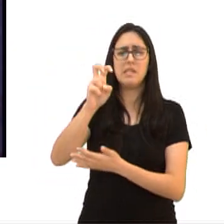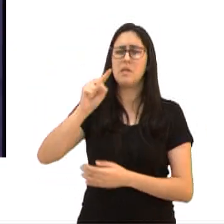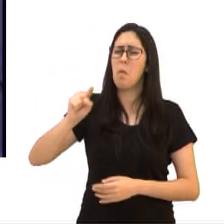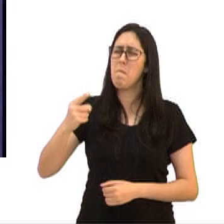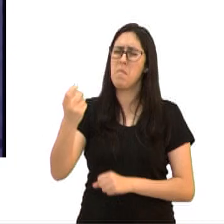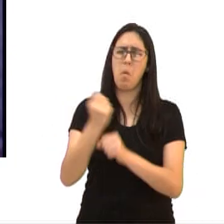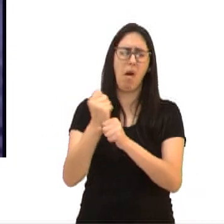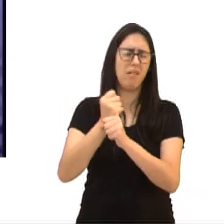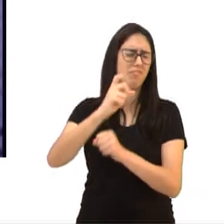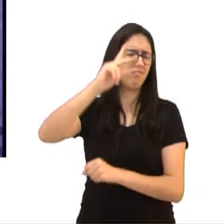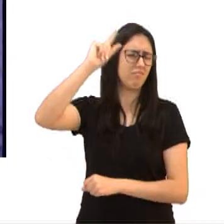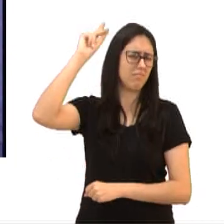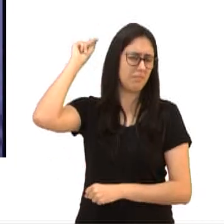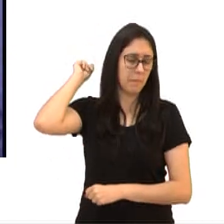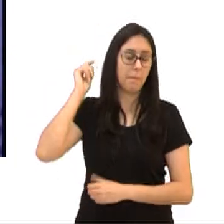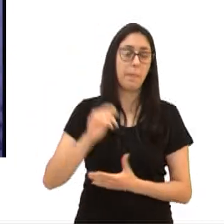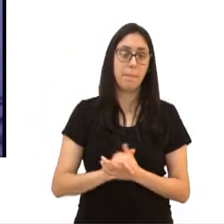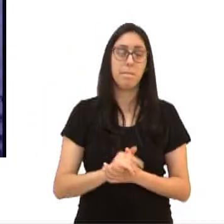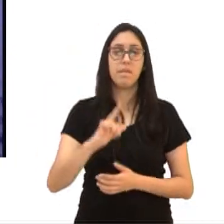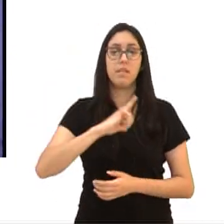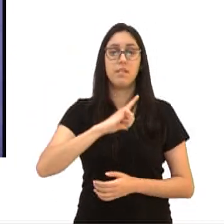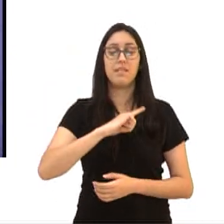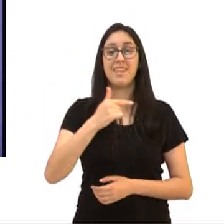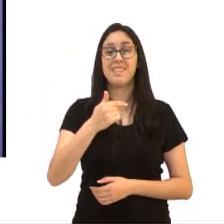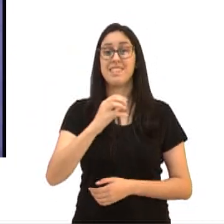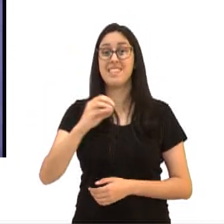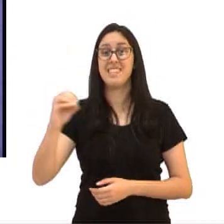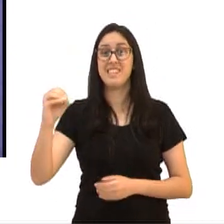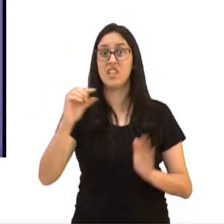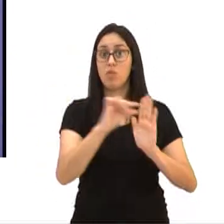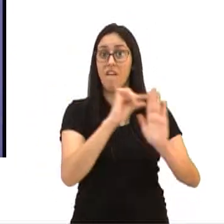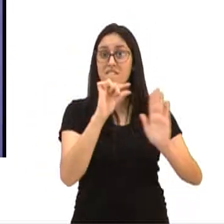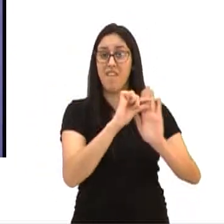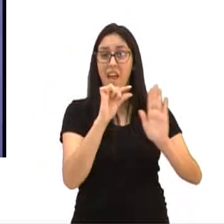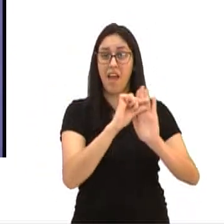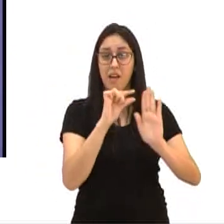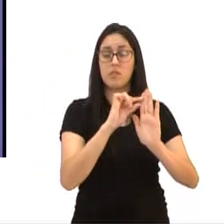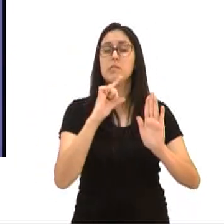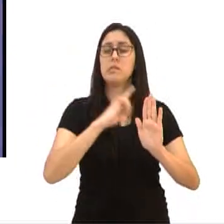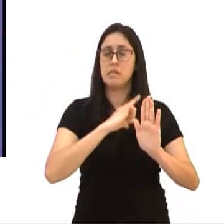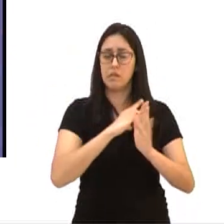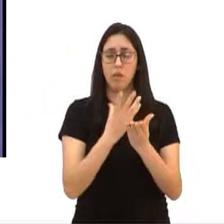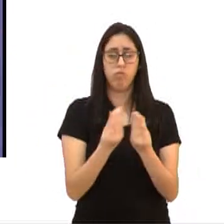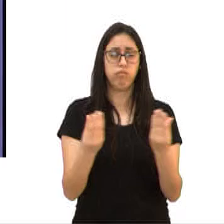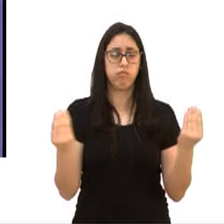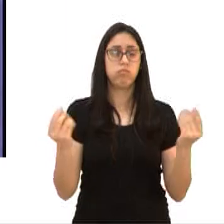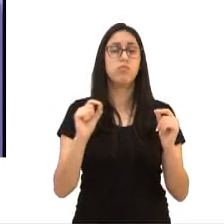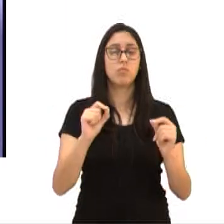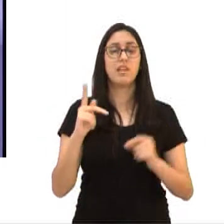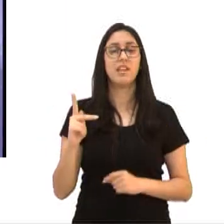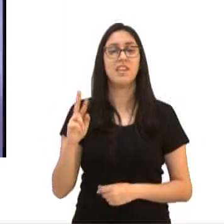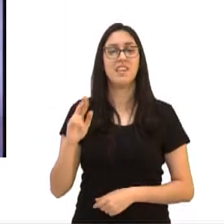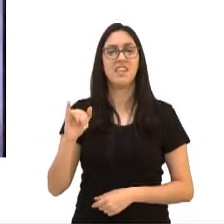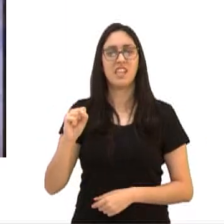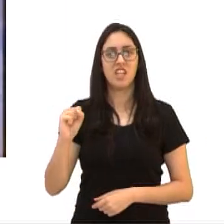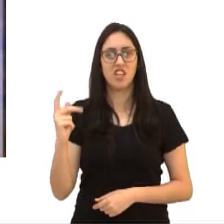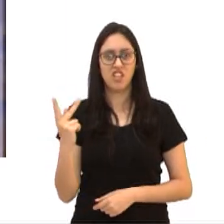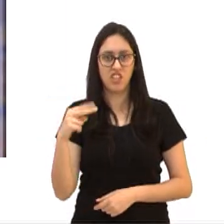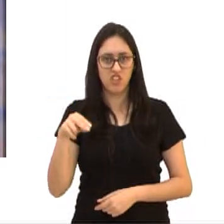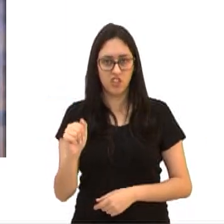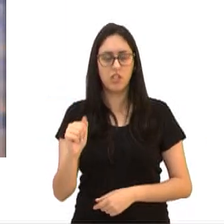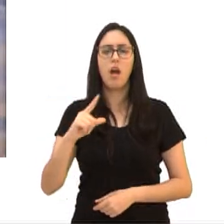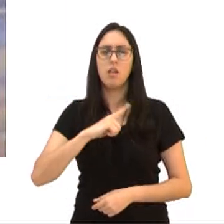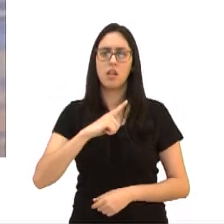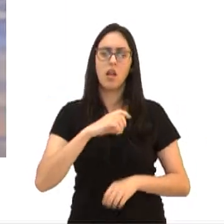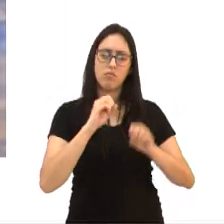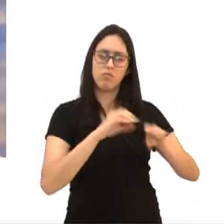principais livros. Contendo 700 versos, este livro é um diálogo, onde Krishna, Deus, instrui seu amigo Arjuna,